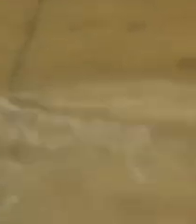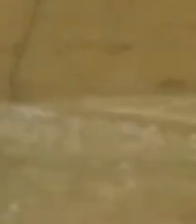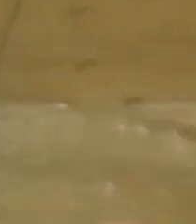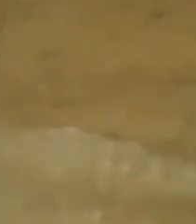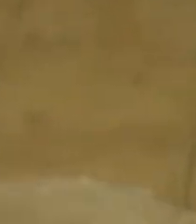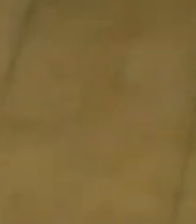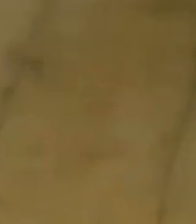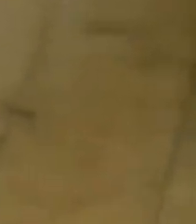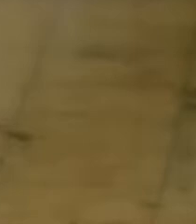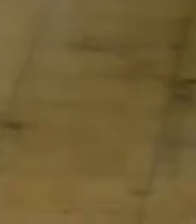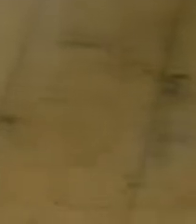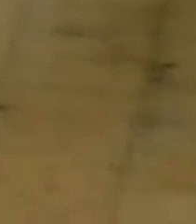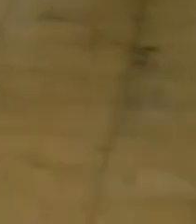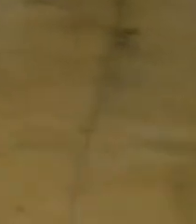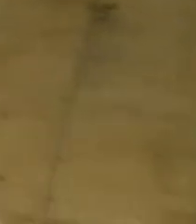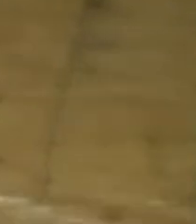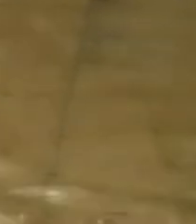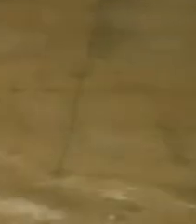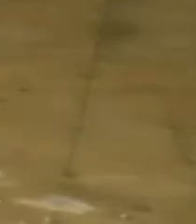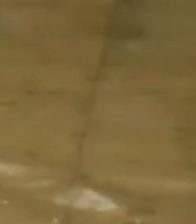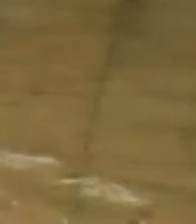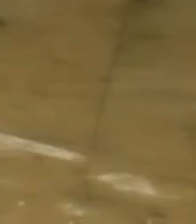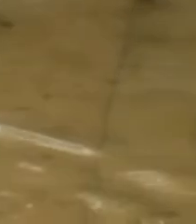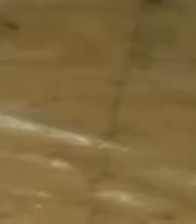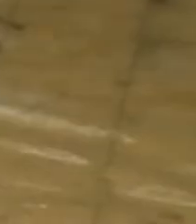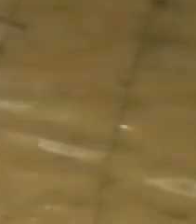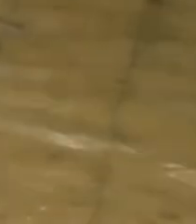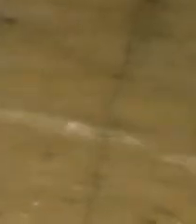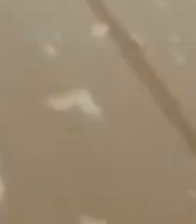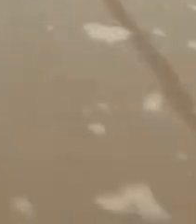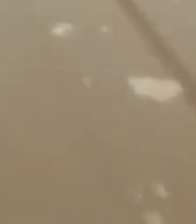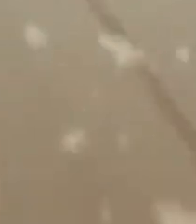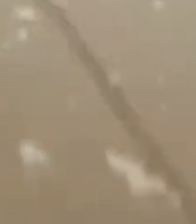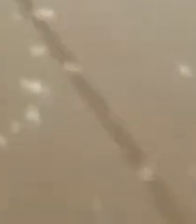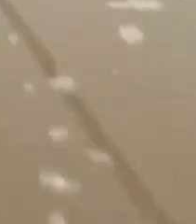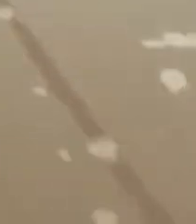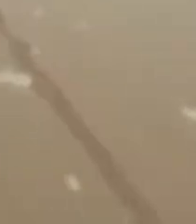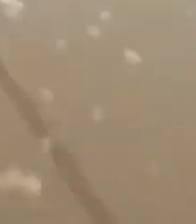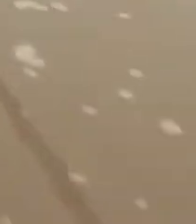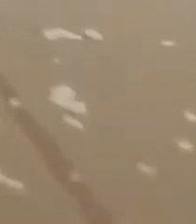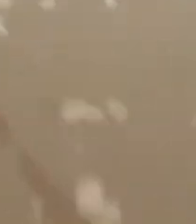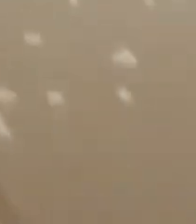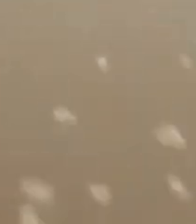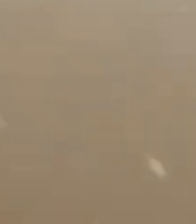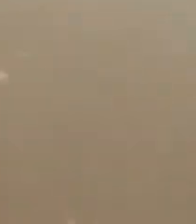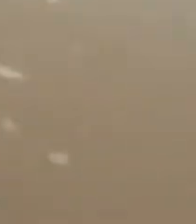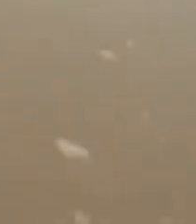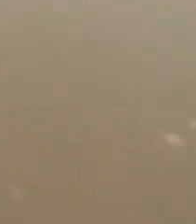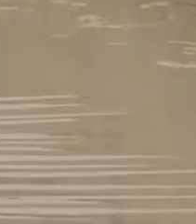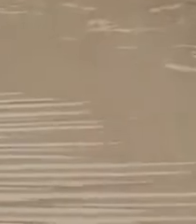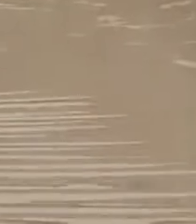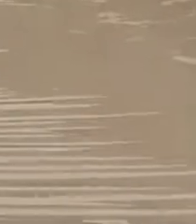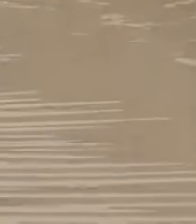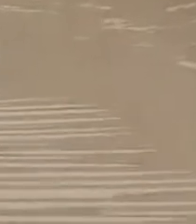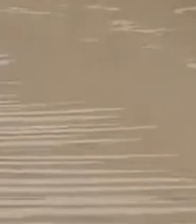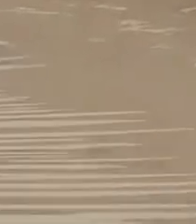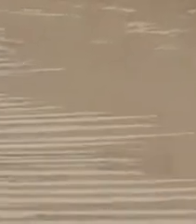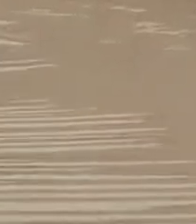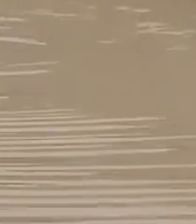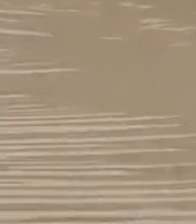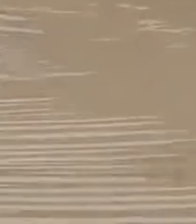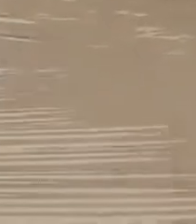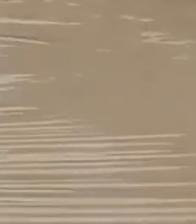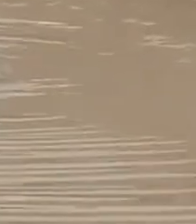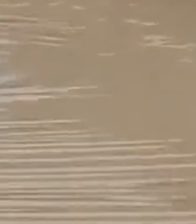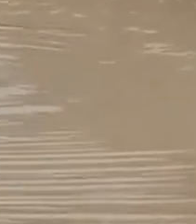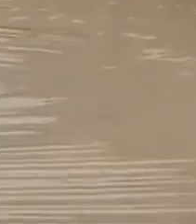em razão das fortes chuvas que tornou a situação crítica na região com alagamentos riscos desabamento de encostas e